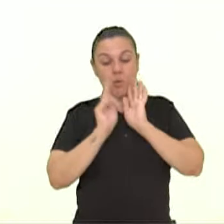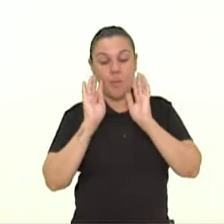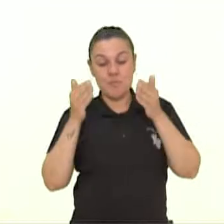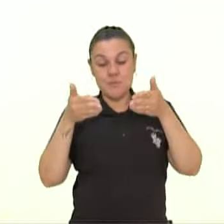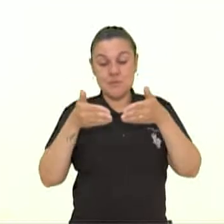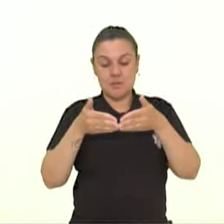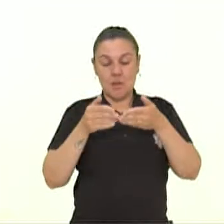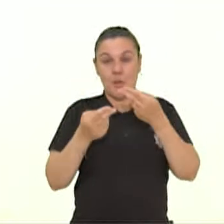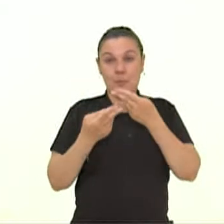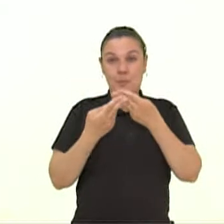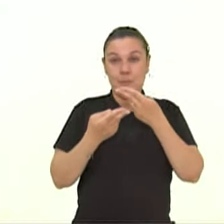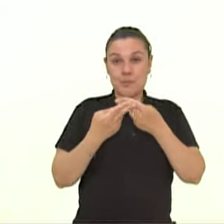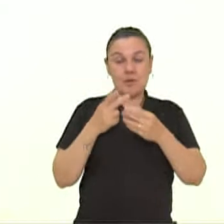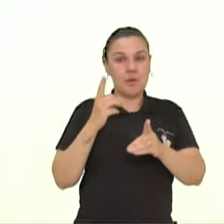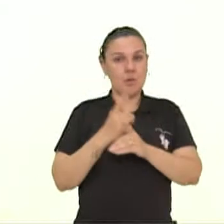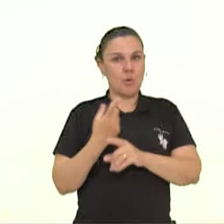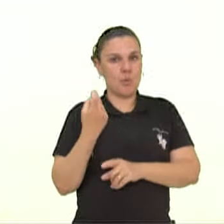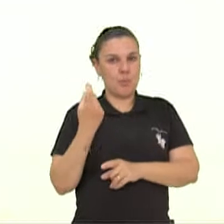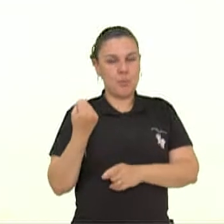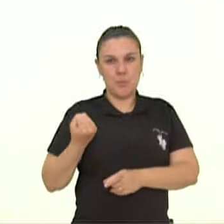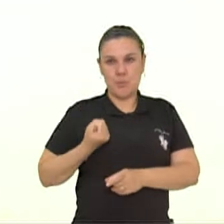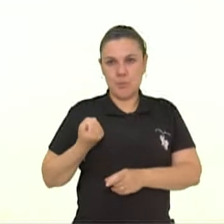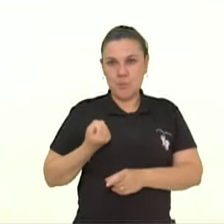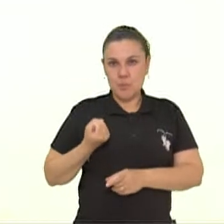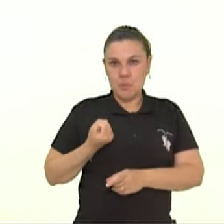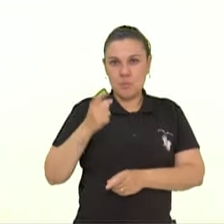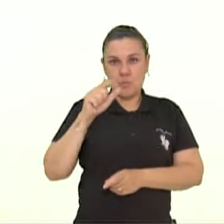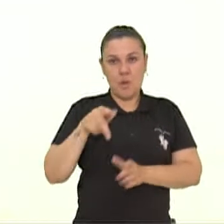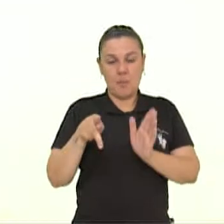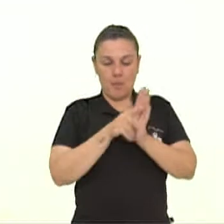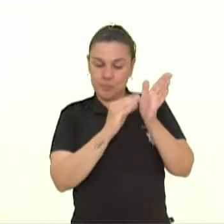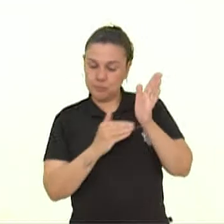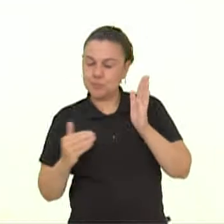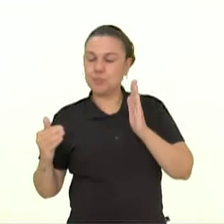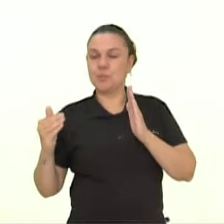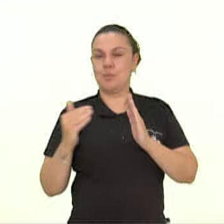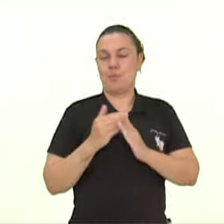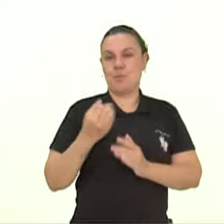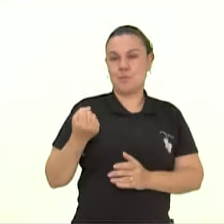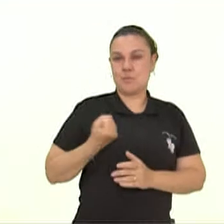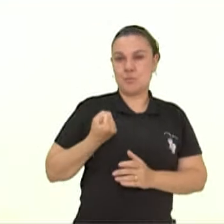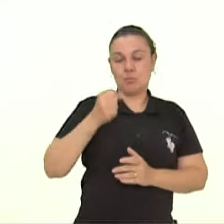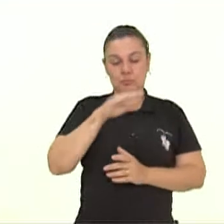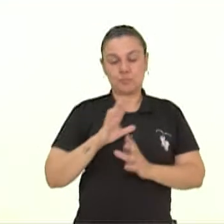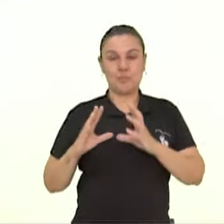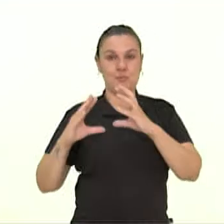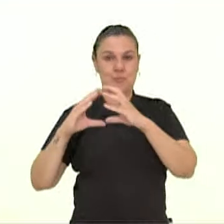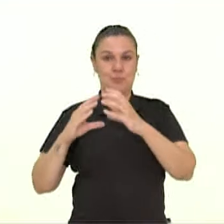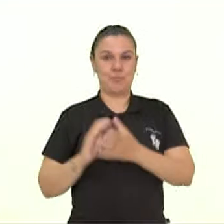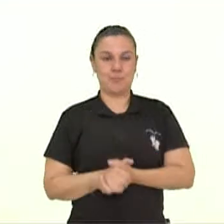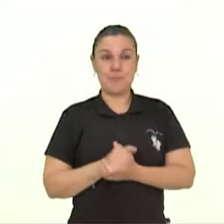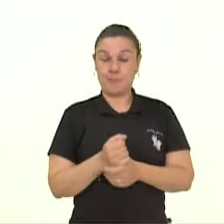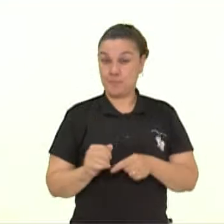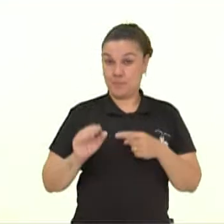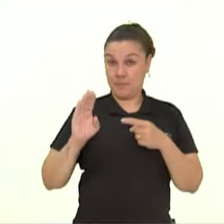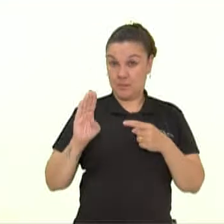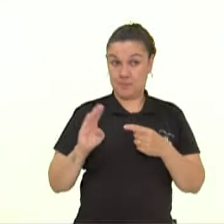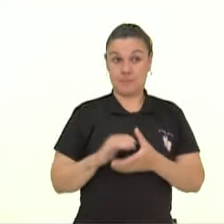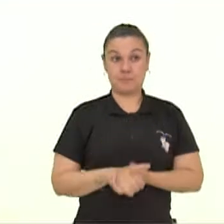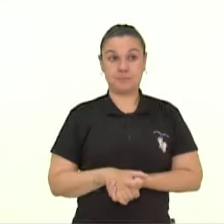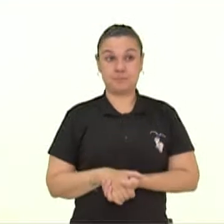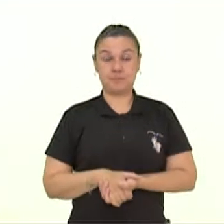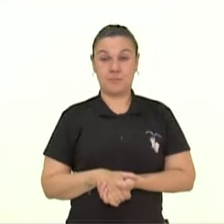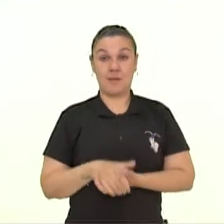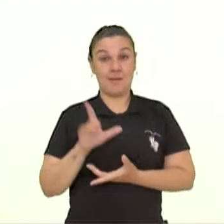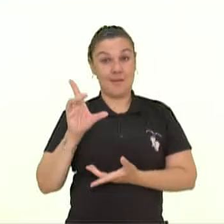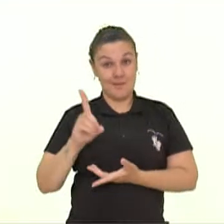fiz adaptação, então não coloquei a referência do vestibular. Qual das alternativas é a correta? A